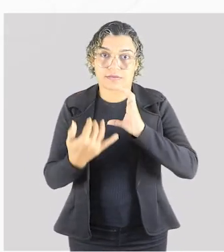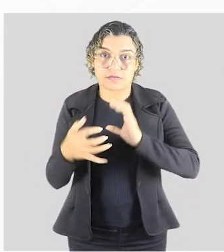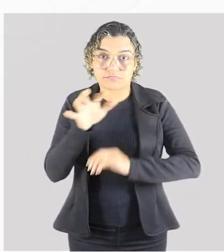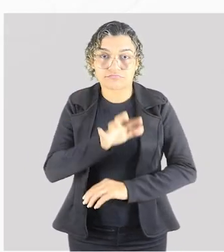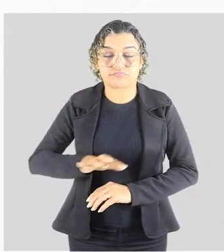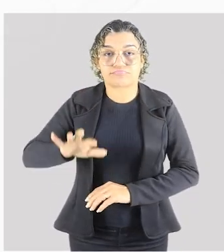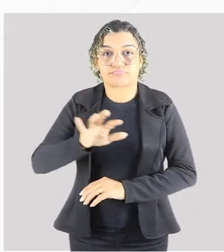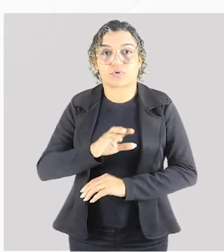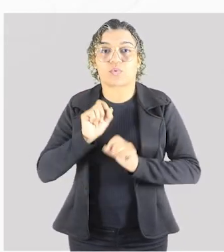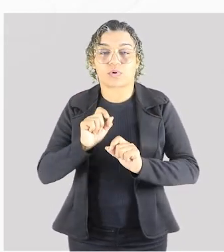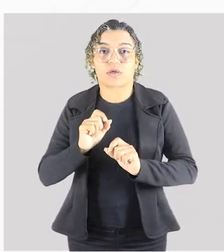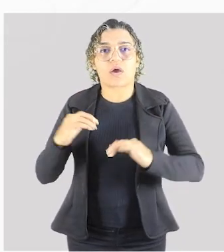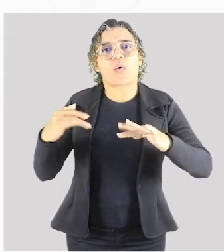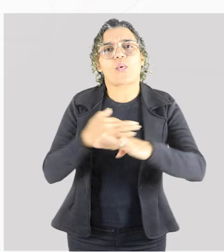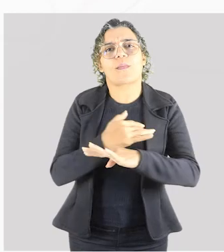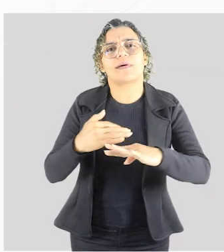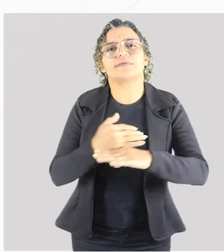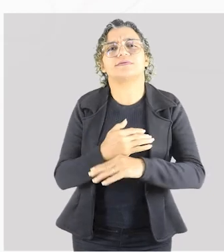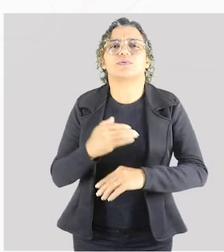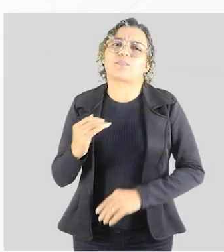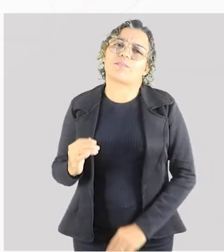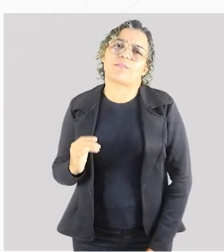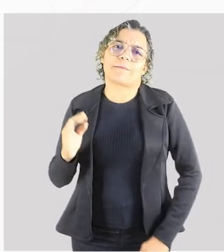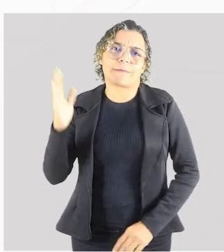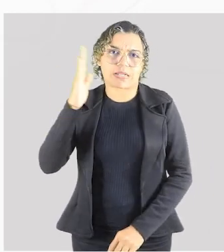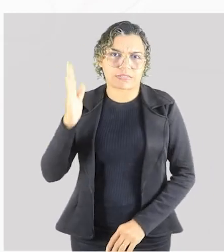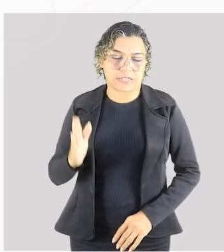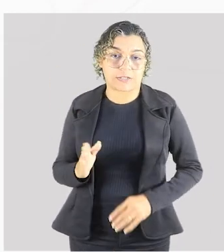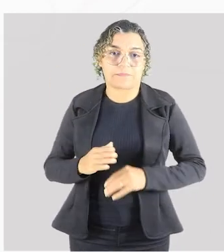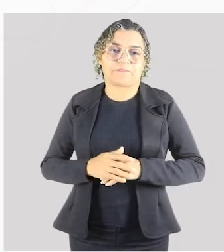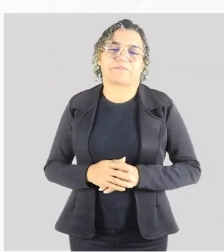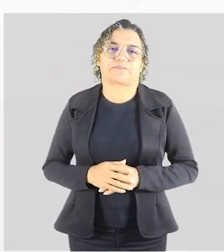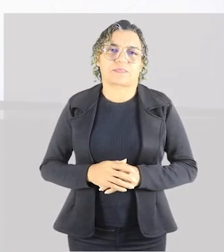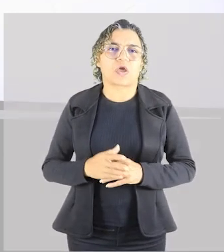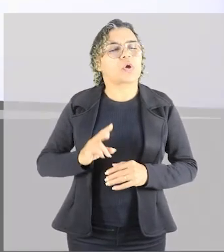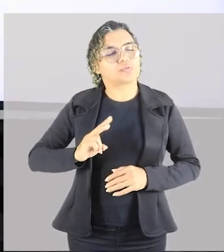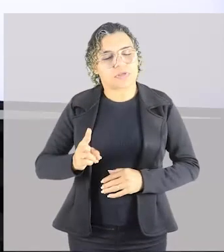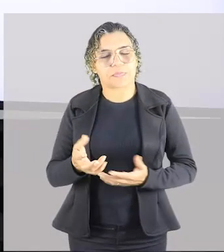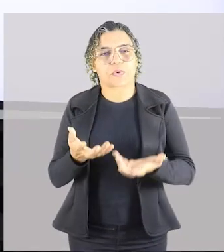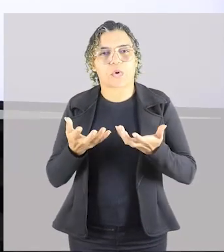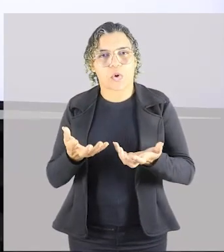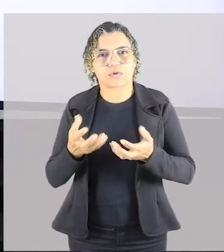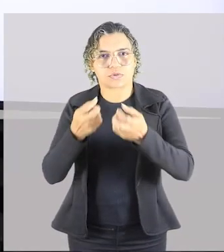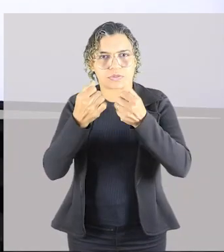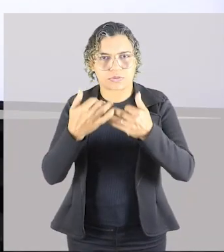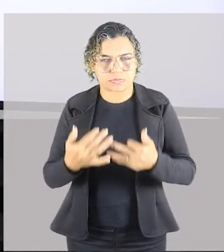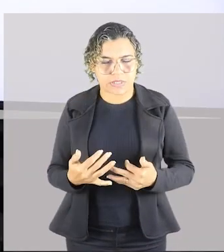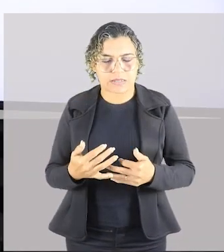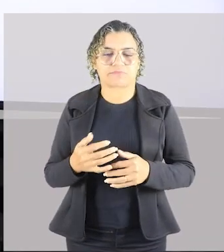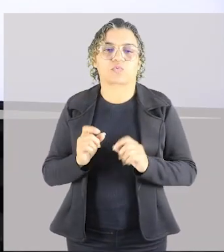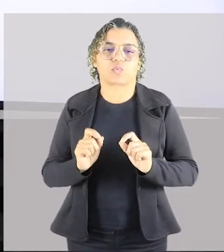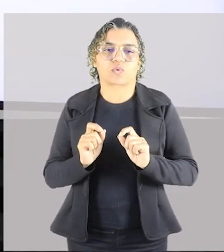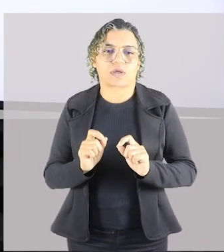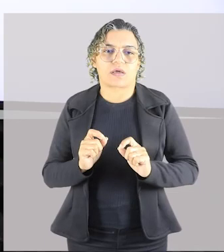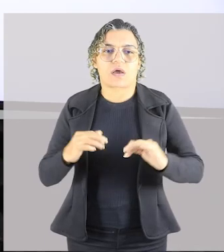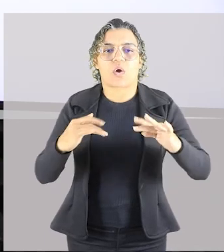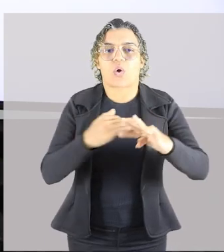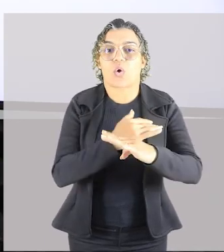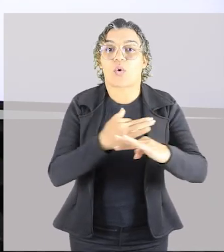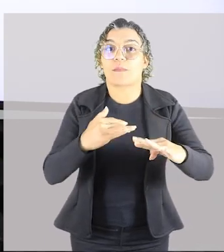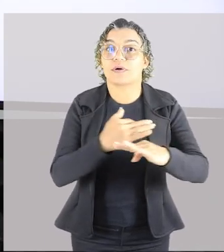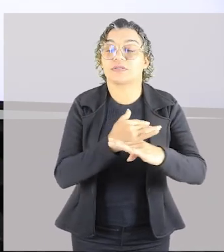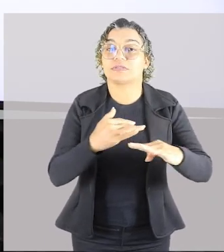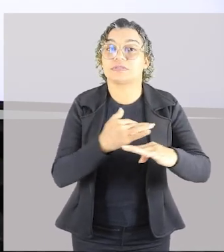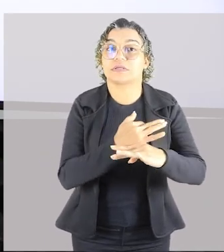da urbanização brasileira. A gente nunca pode esquecer, e eu sempre gosto de falar isso em sala de aula. Urbanização, ela anda de